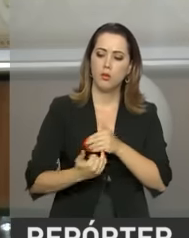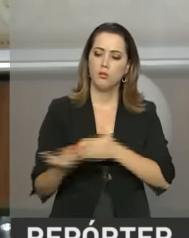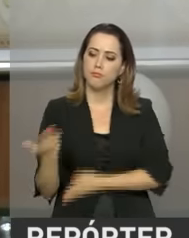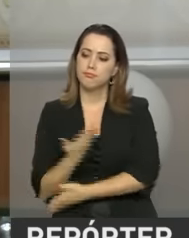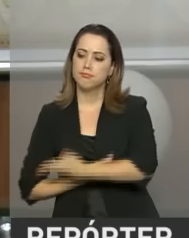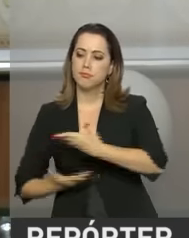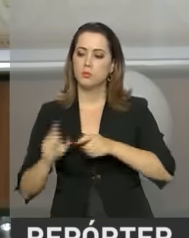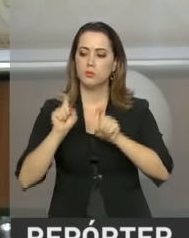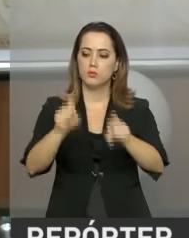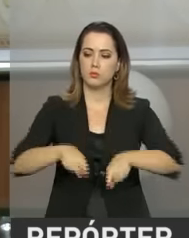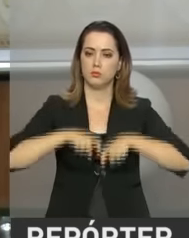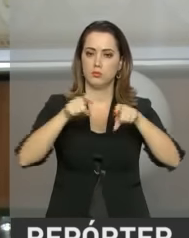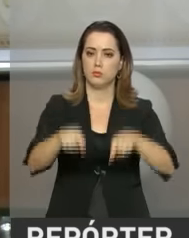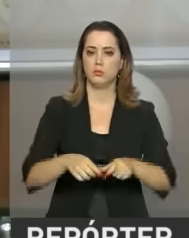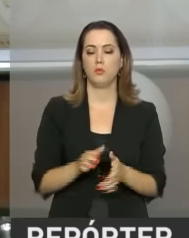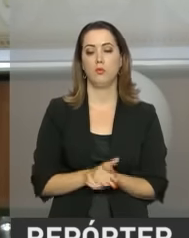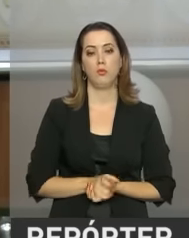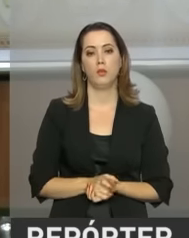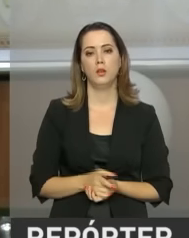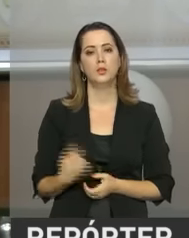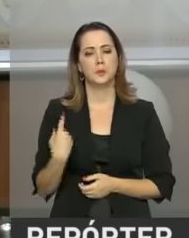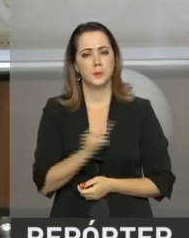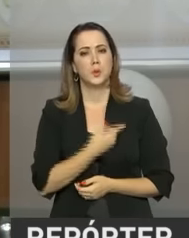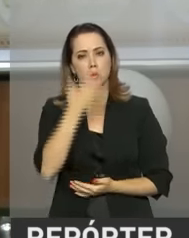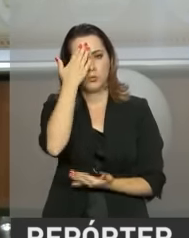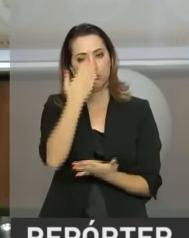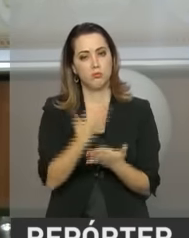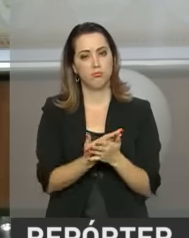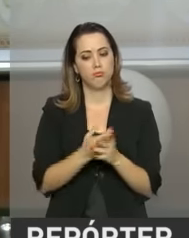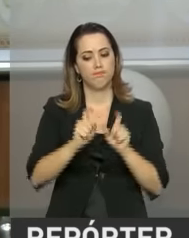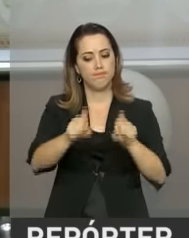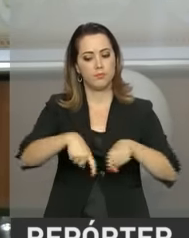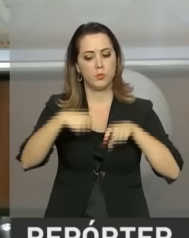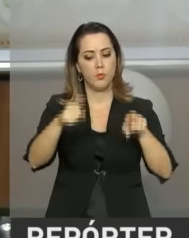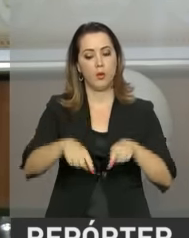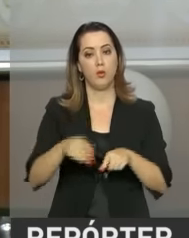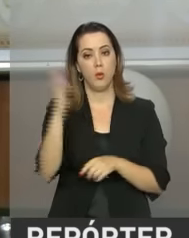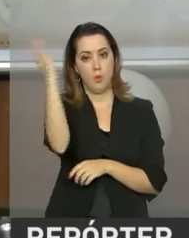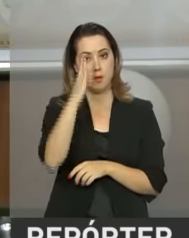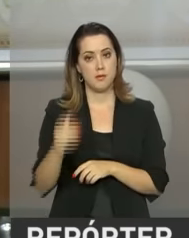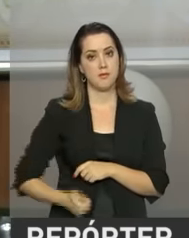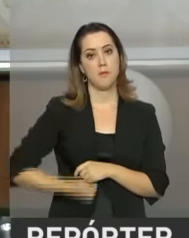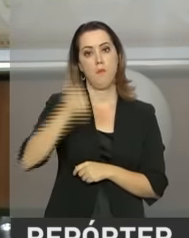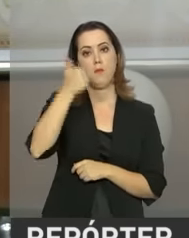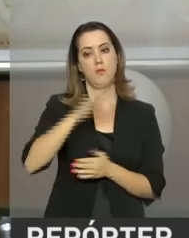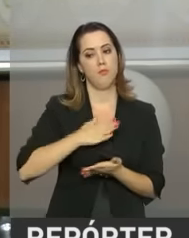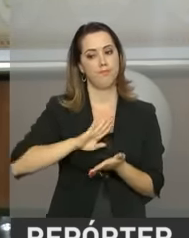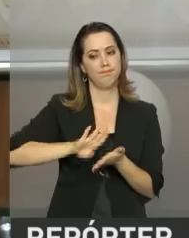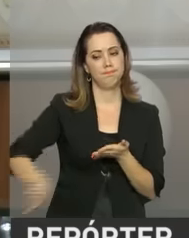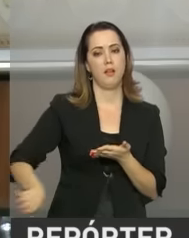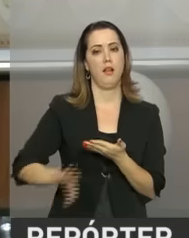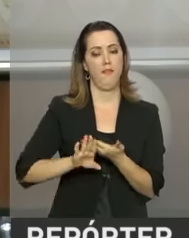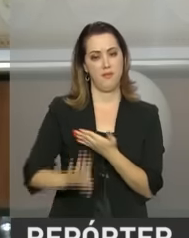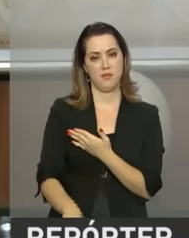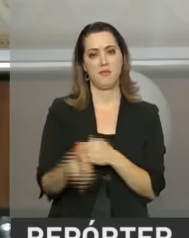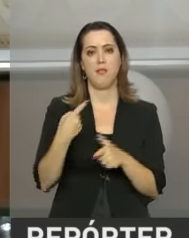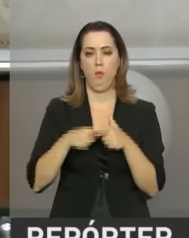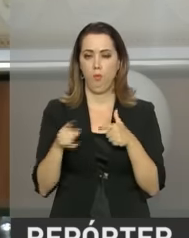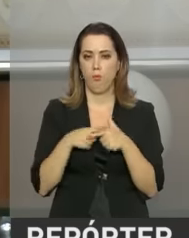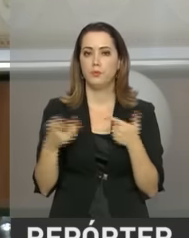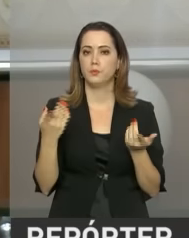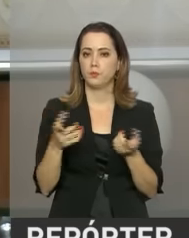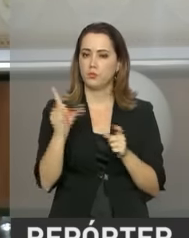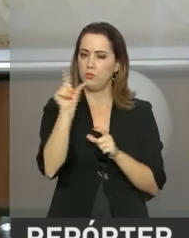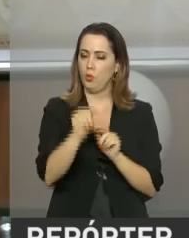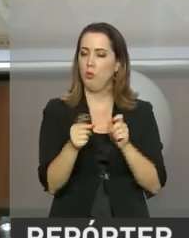gente acredita que o Agro é a forma mais rápida do Brasil sair da crise e da do pouco crescimento